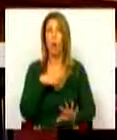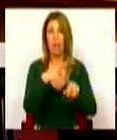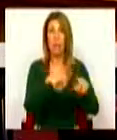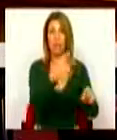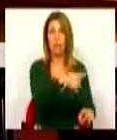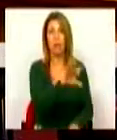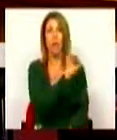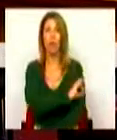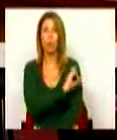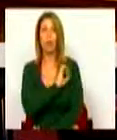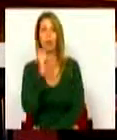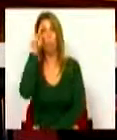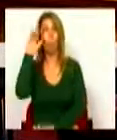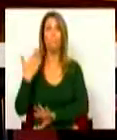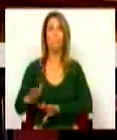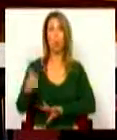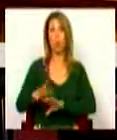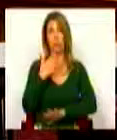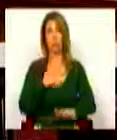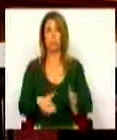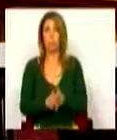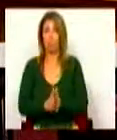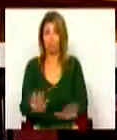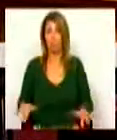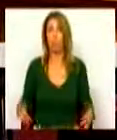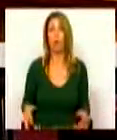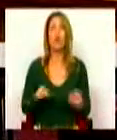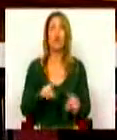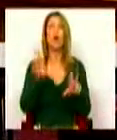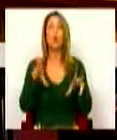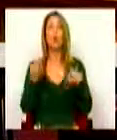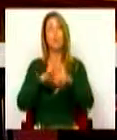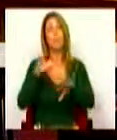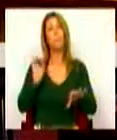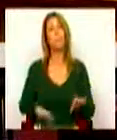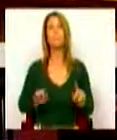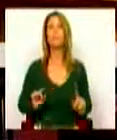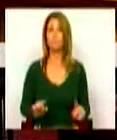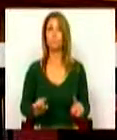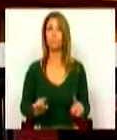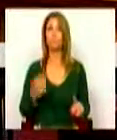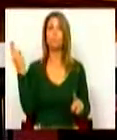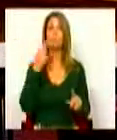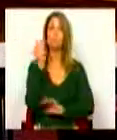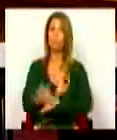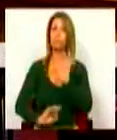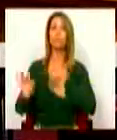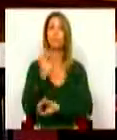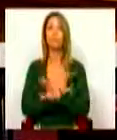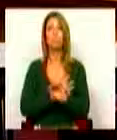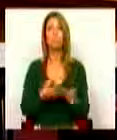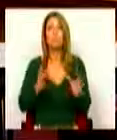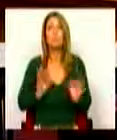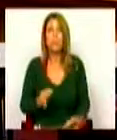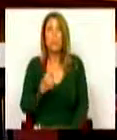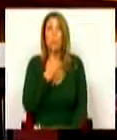ignorância e o preconceito. Nunca, por isso mesmo, a União Europeia precisou